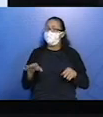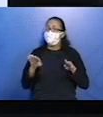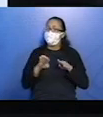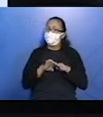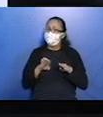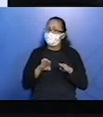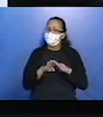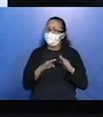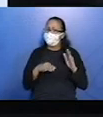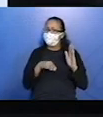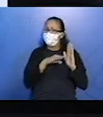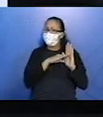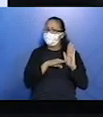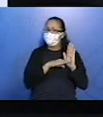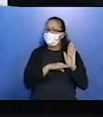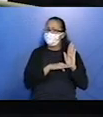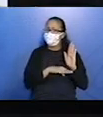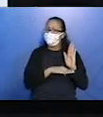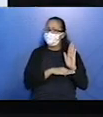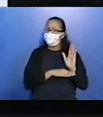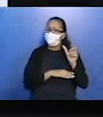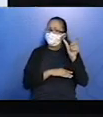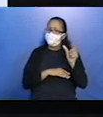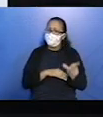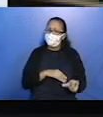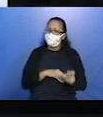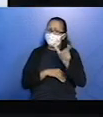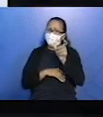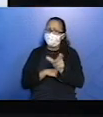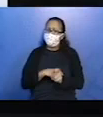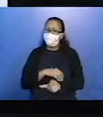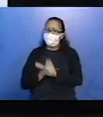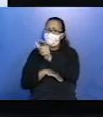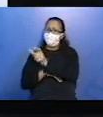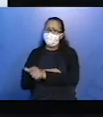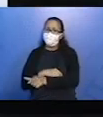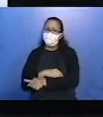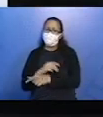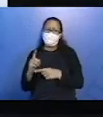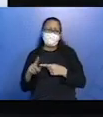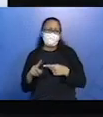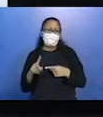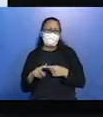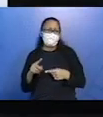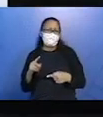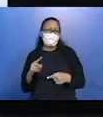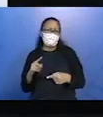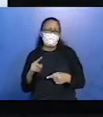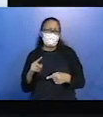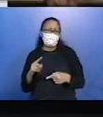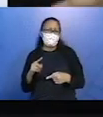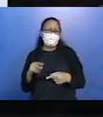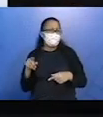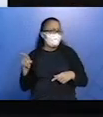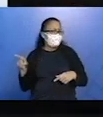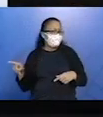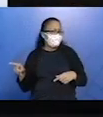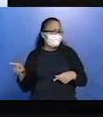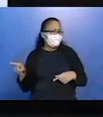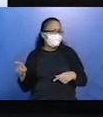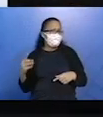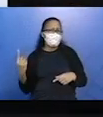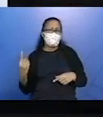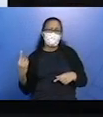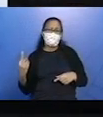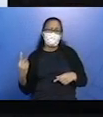regularidade aparecendo aqui novamente, ó. Por que será? Será que é porque eu estou me referindo a ele e está no singular,